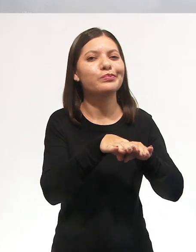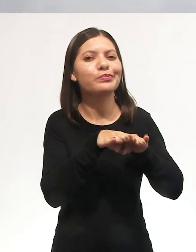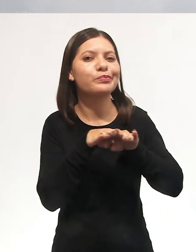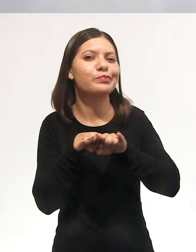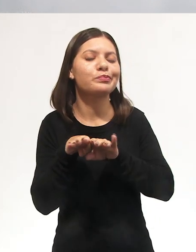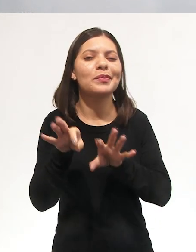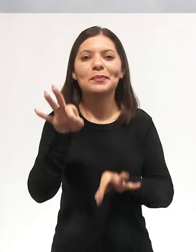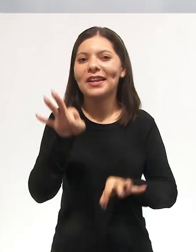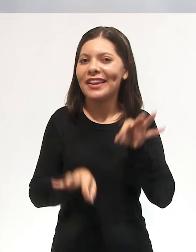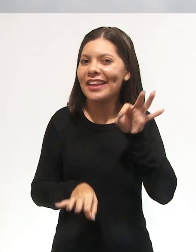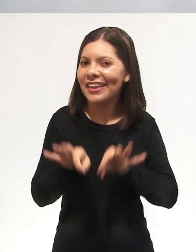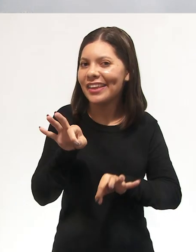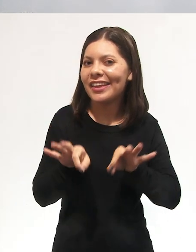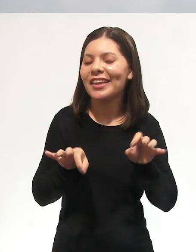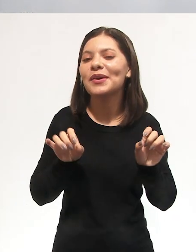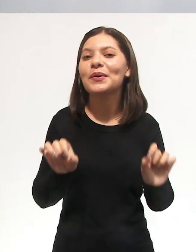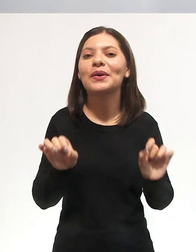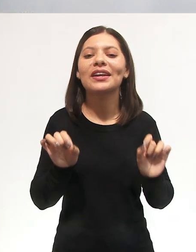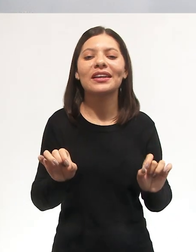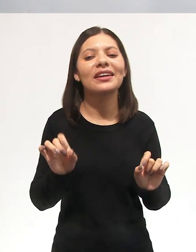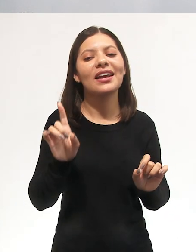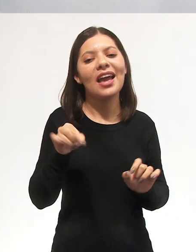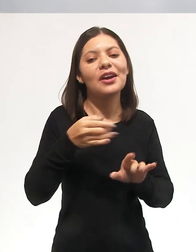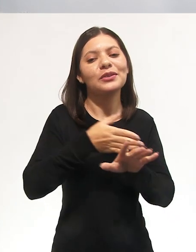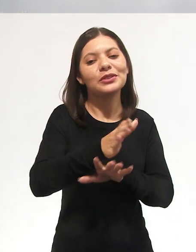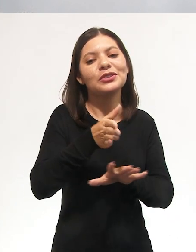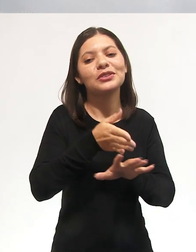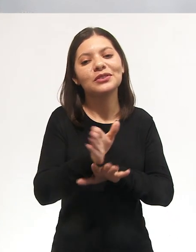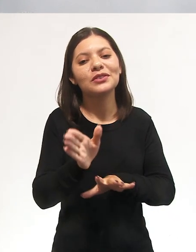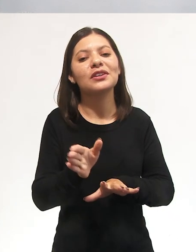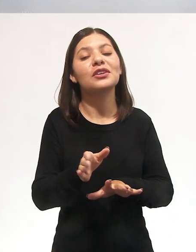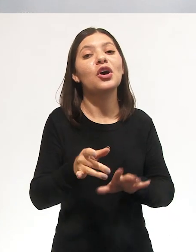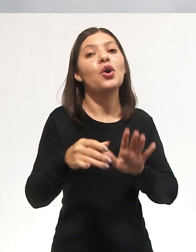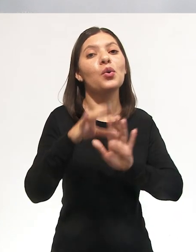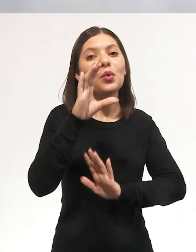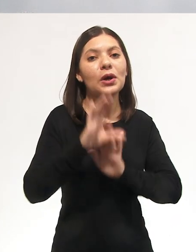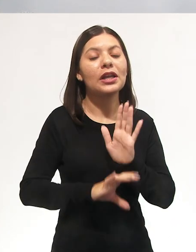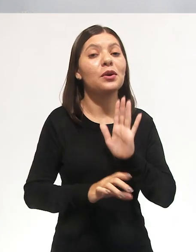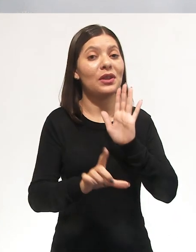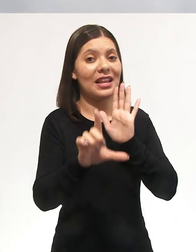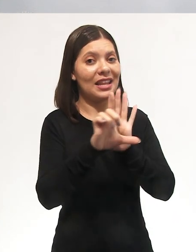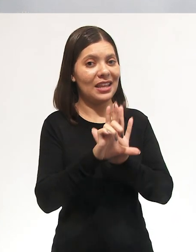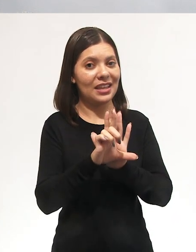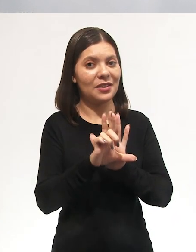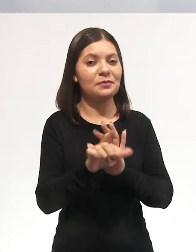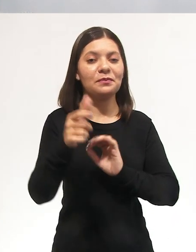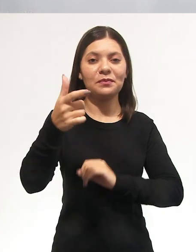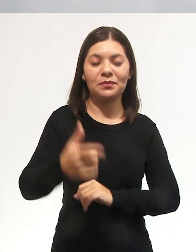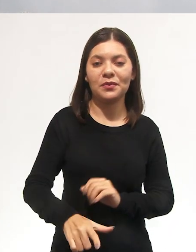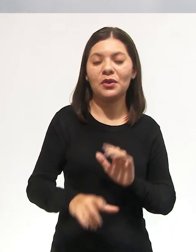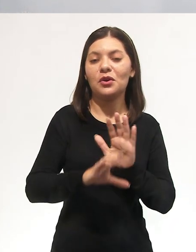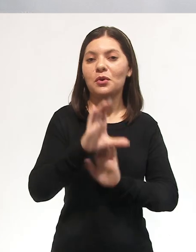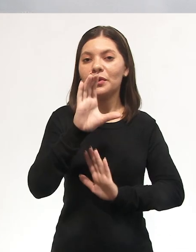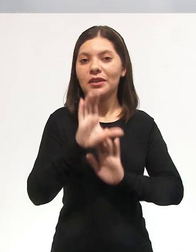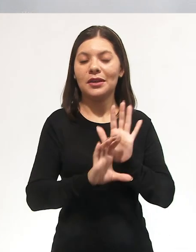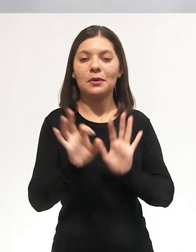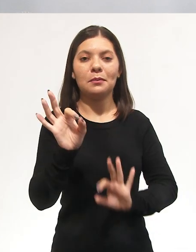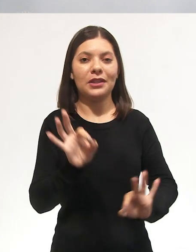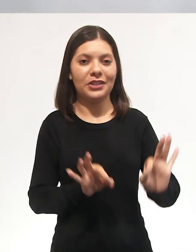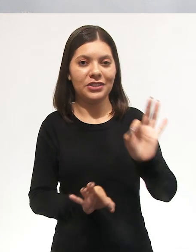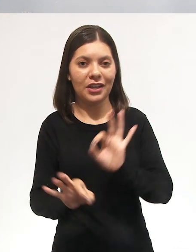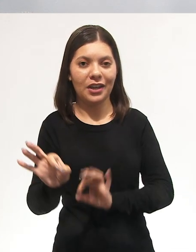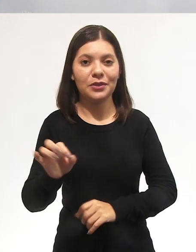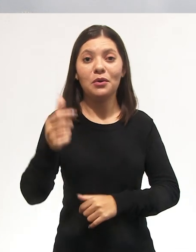pela jurisprudência, pela literatura, são essas dimensões: o currículo regulamentado, o currículo planejado,